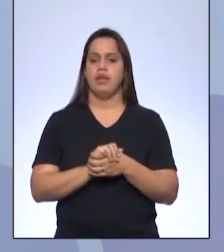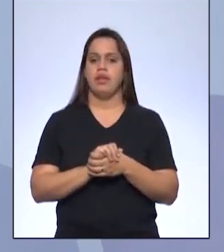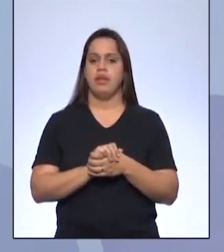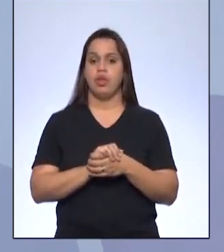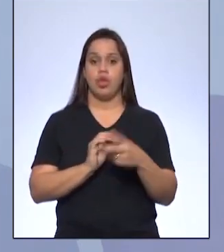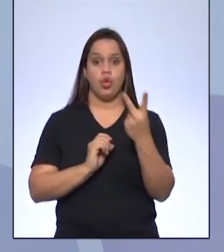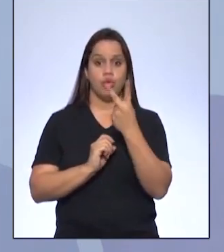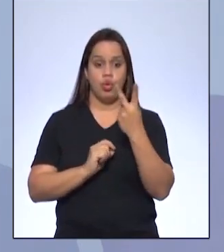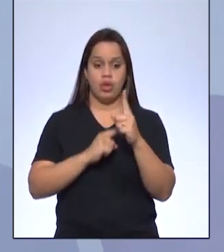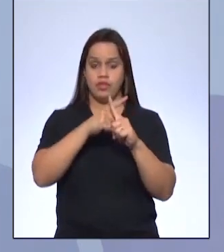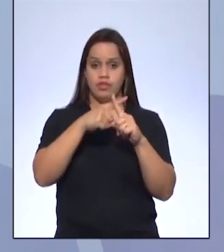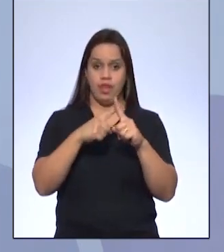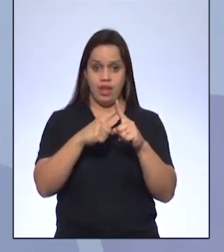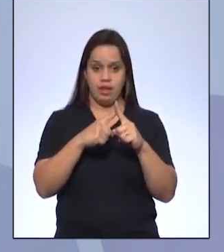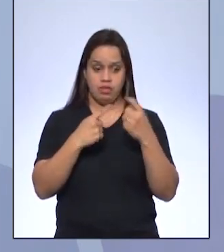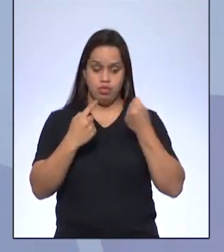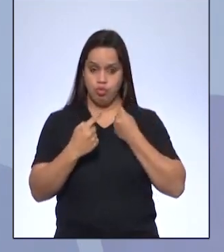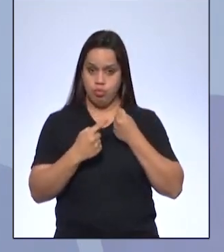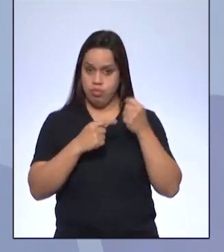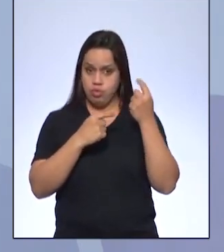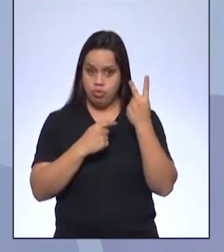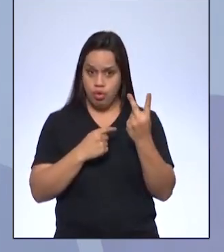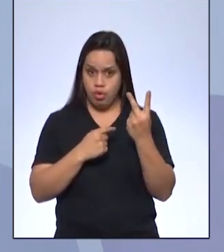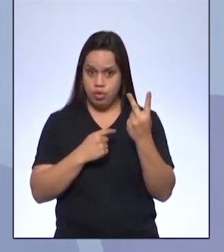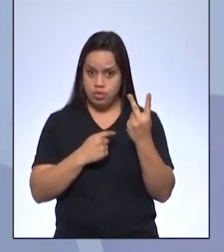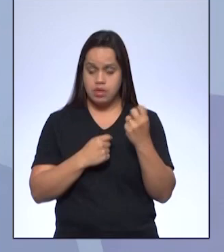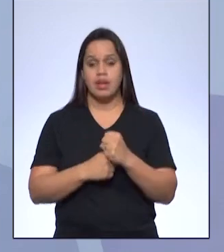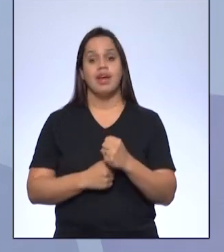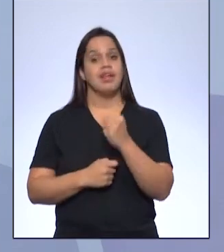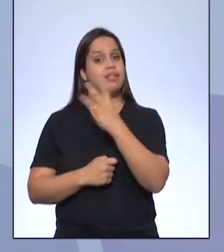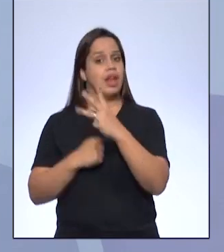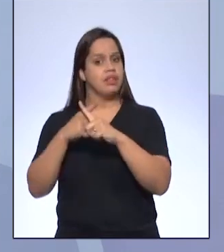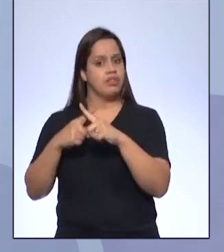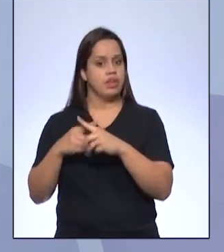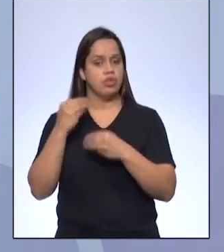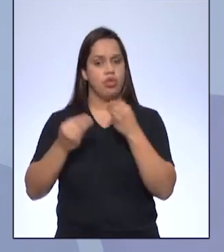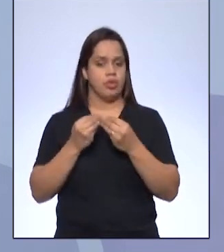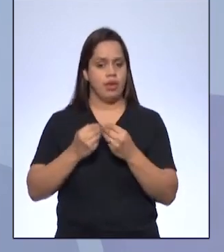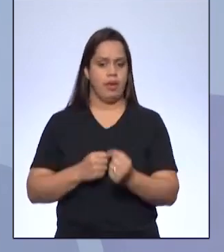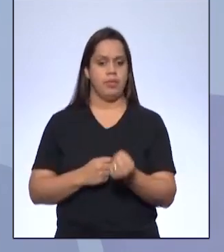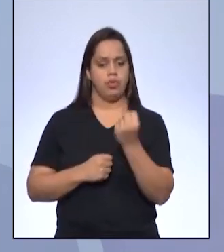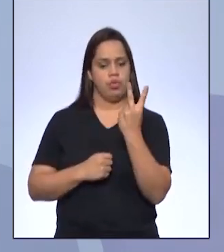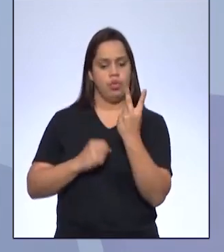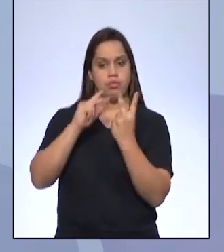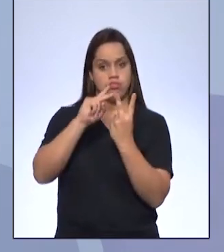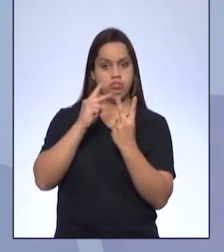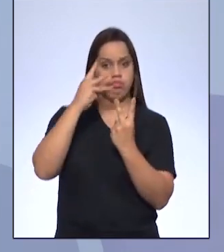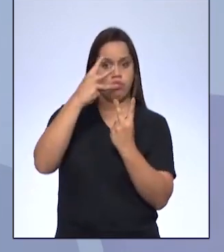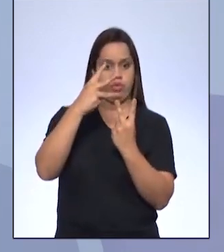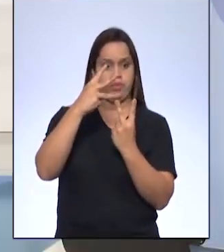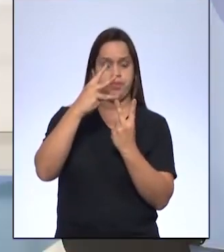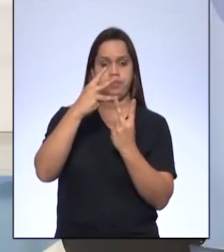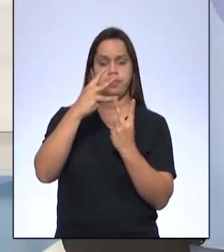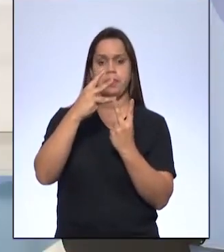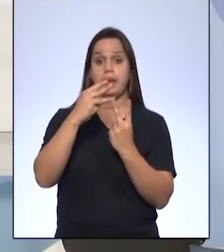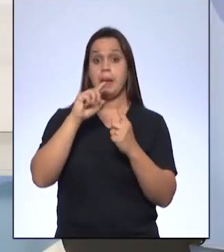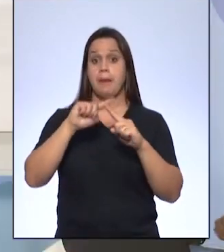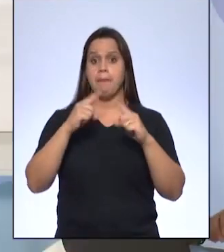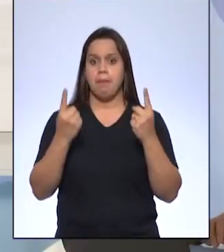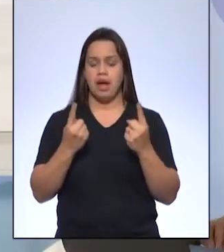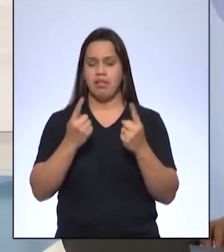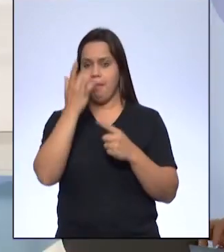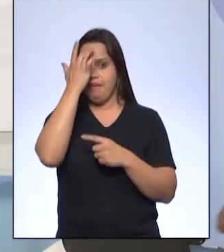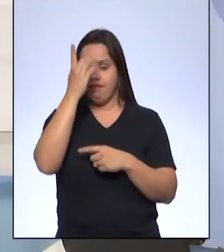ele mesmo, 3 vezes, correto? Então, seria 2 elevado ao cubo. Mas, para facilitar a